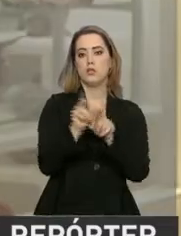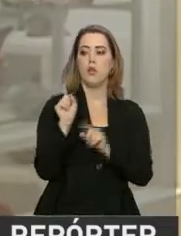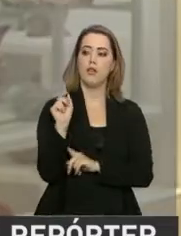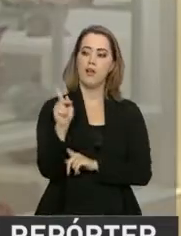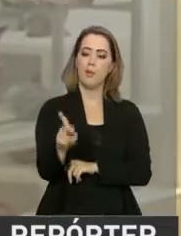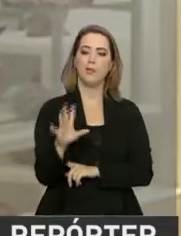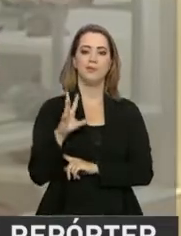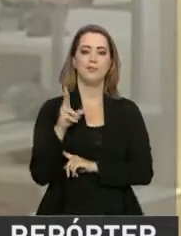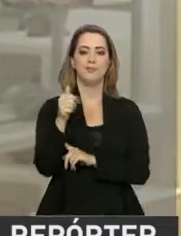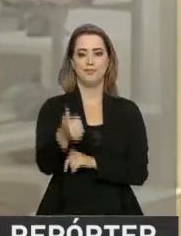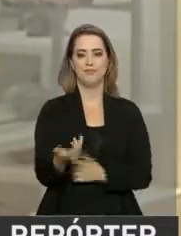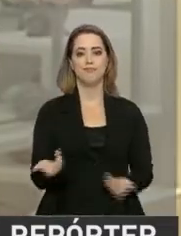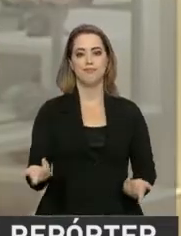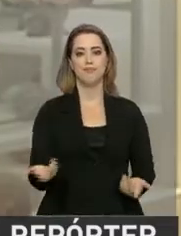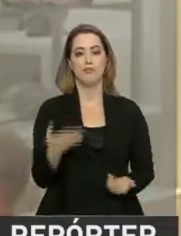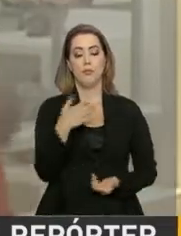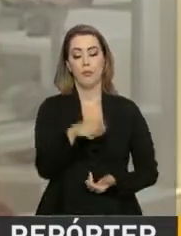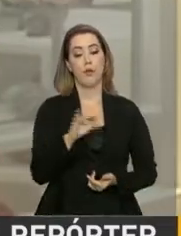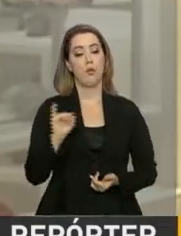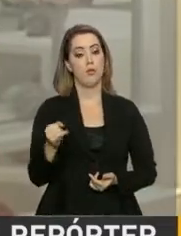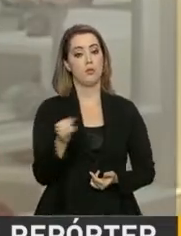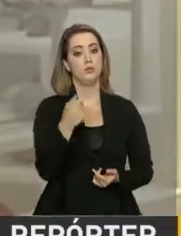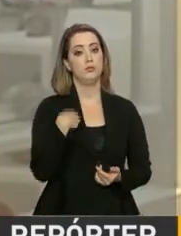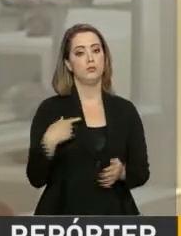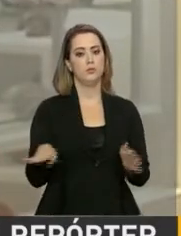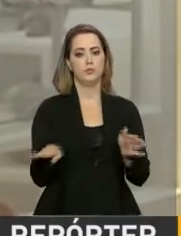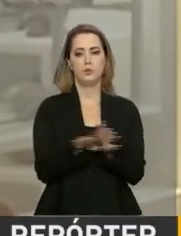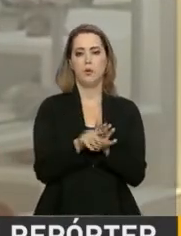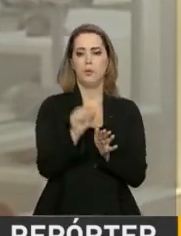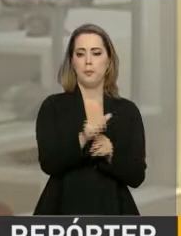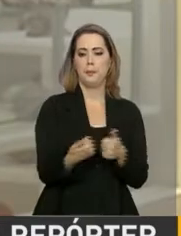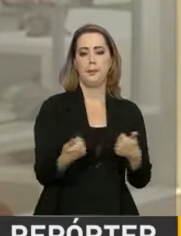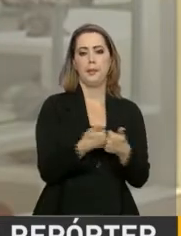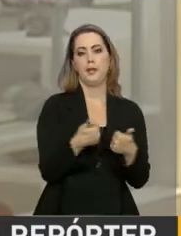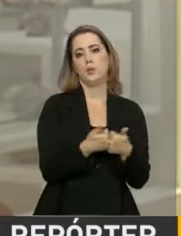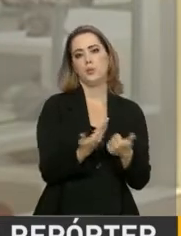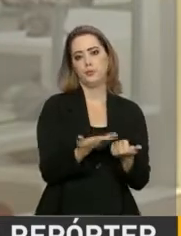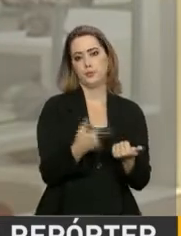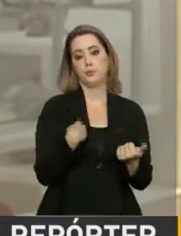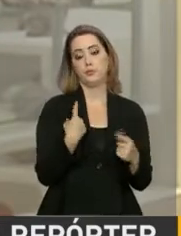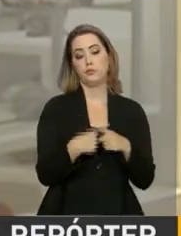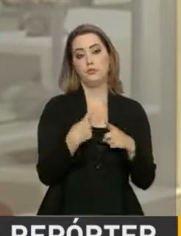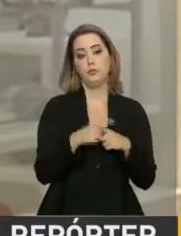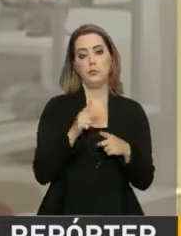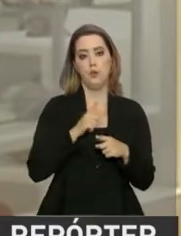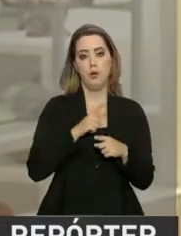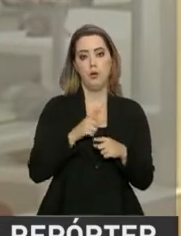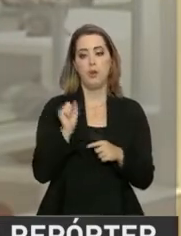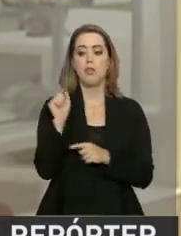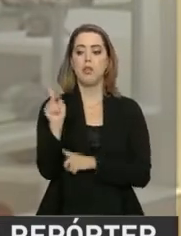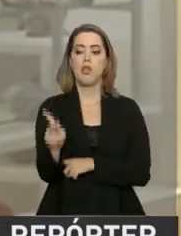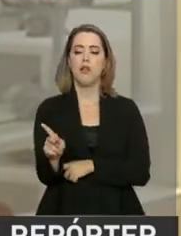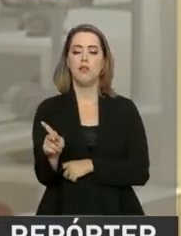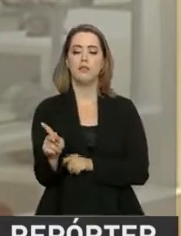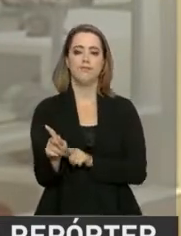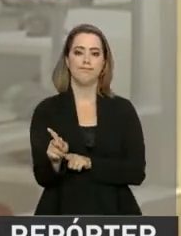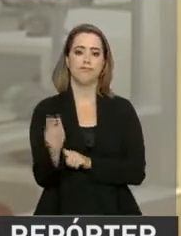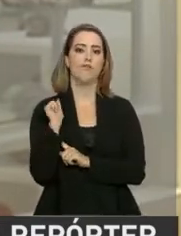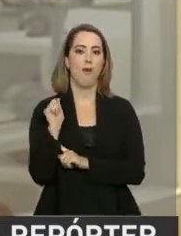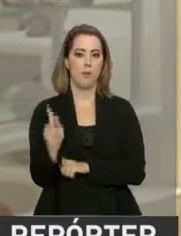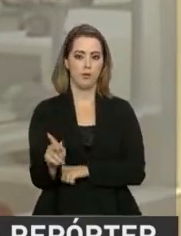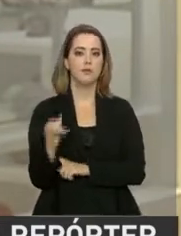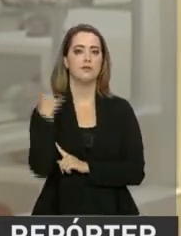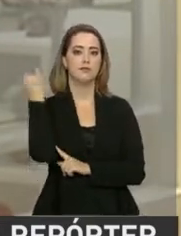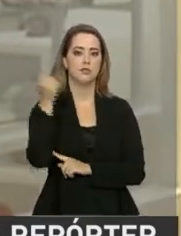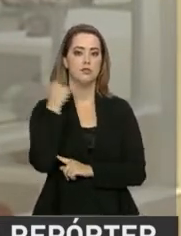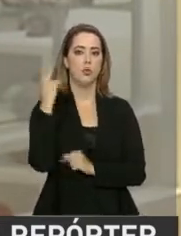O MEI é uma oportunidade dele se aproximar. Por quê? Porque com o MEI ele vai ter previdência social. É uma forma dele